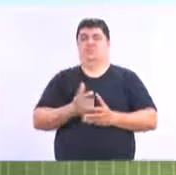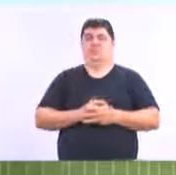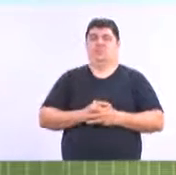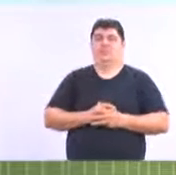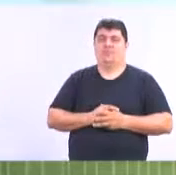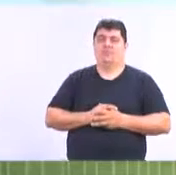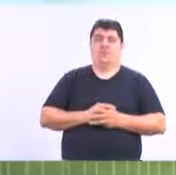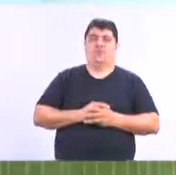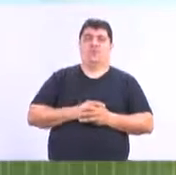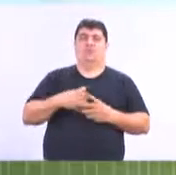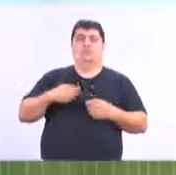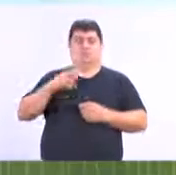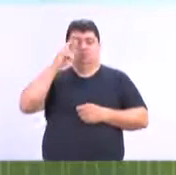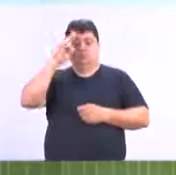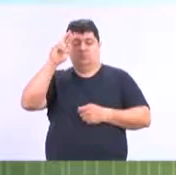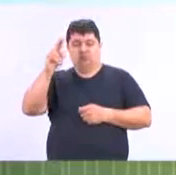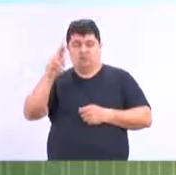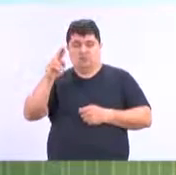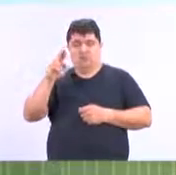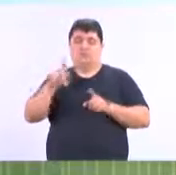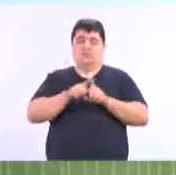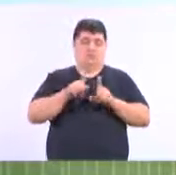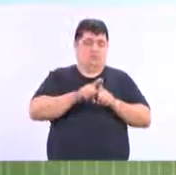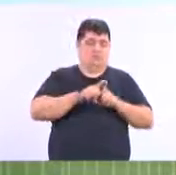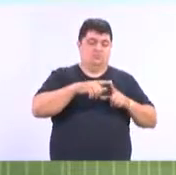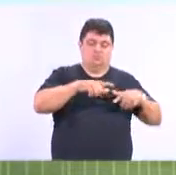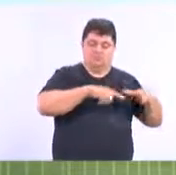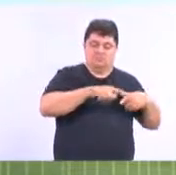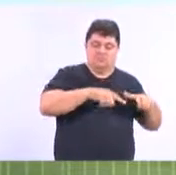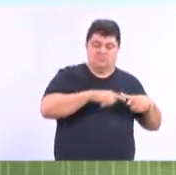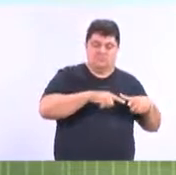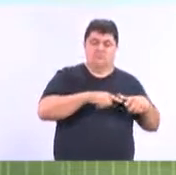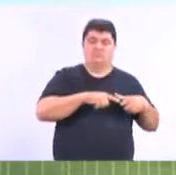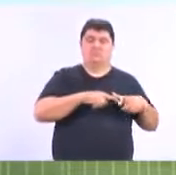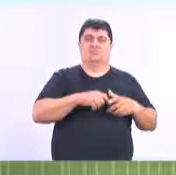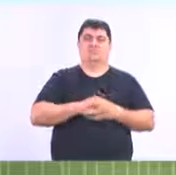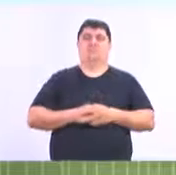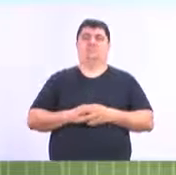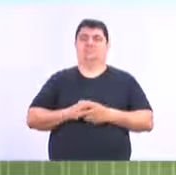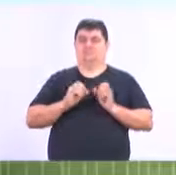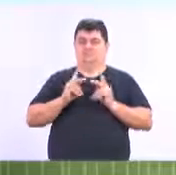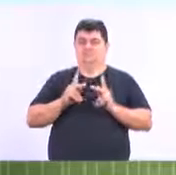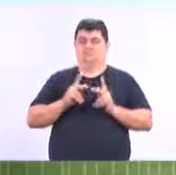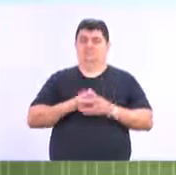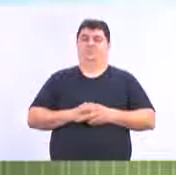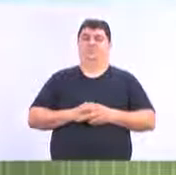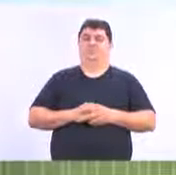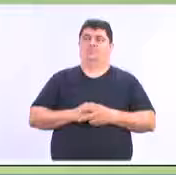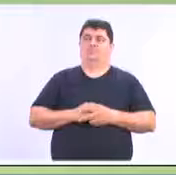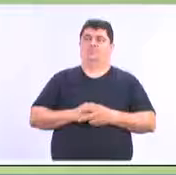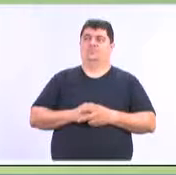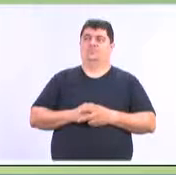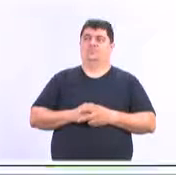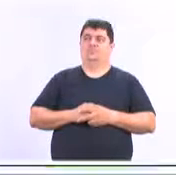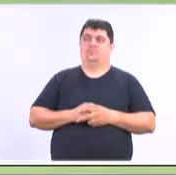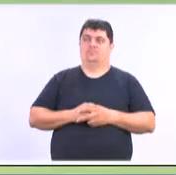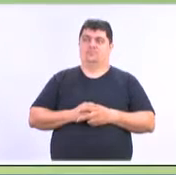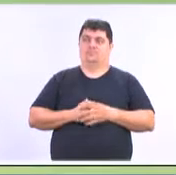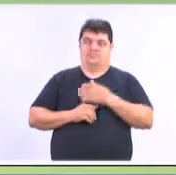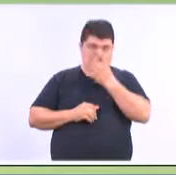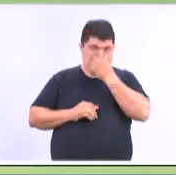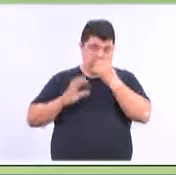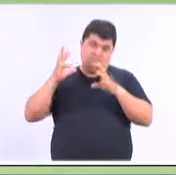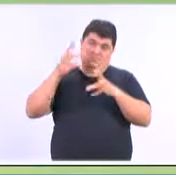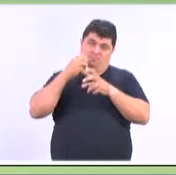ser para o proprietário, para o sócio, mas tem que ser também para os empregados, ok? Vamos lá.